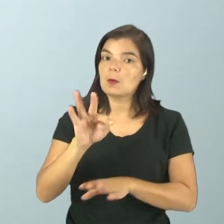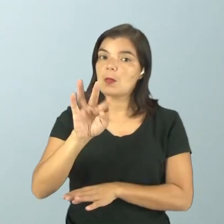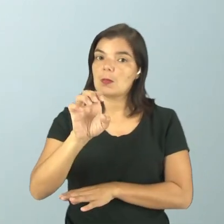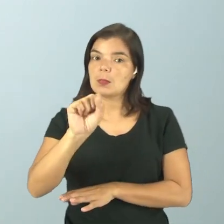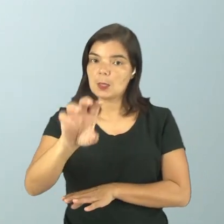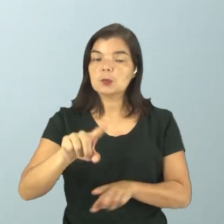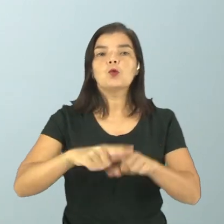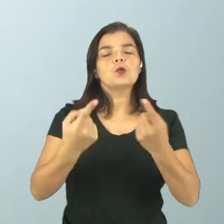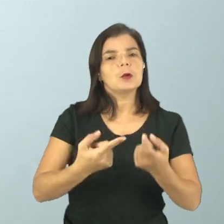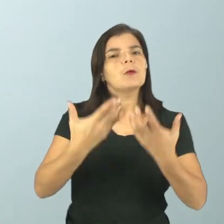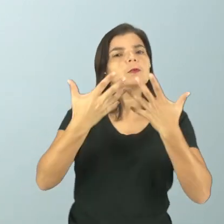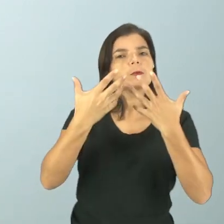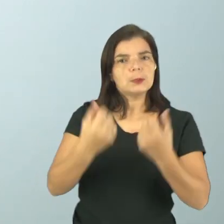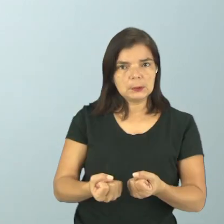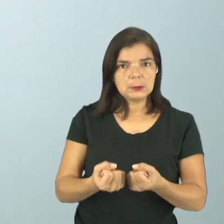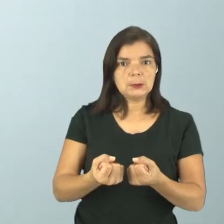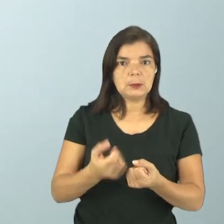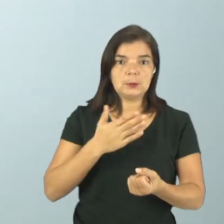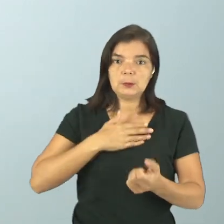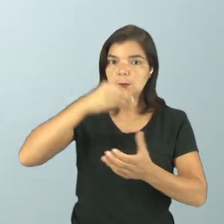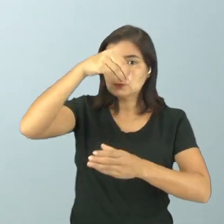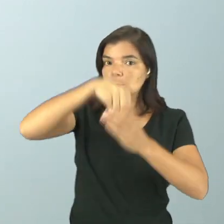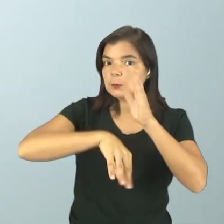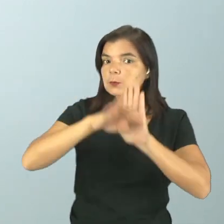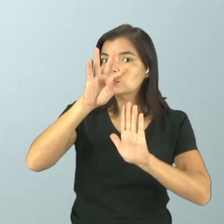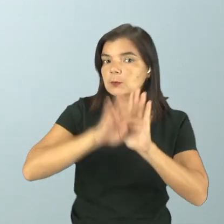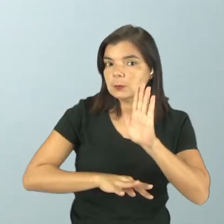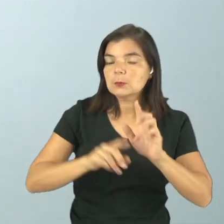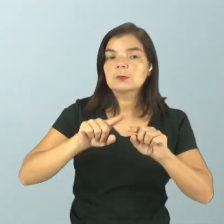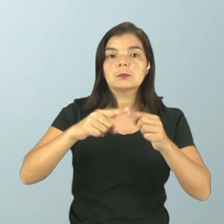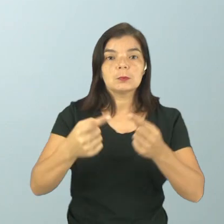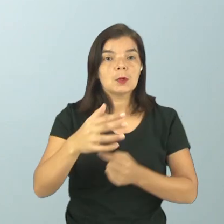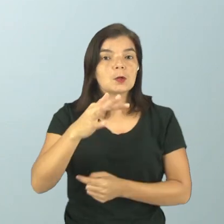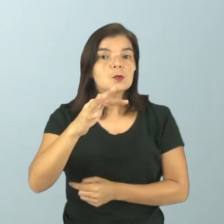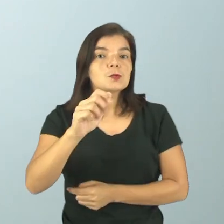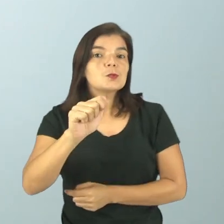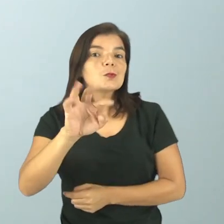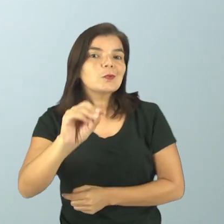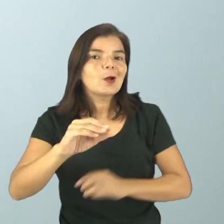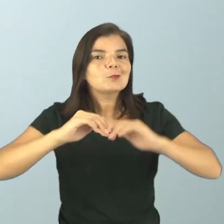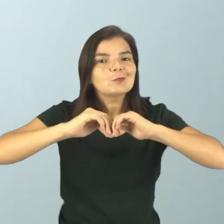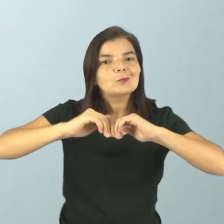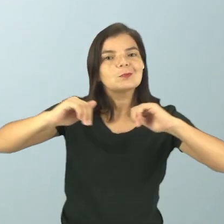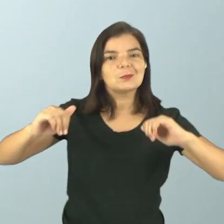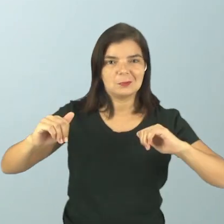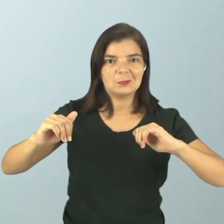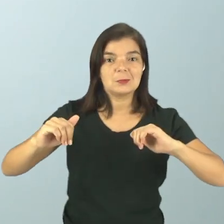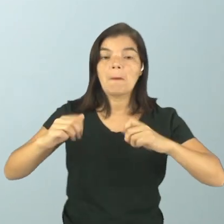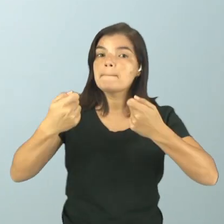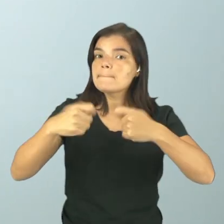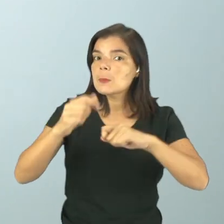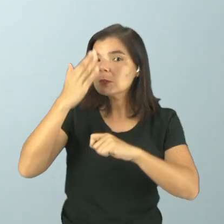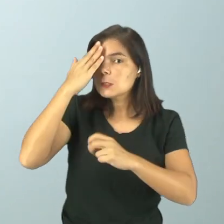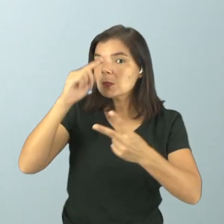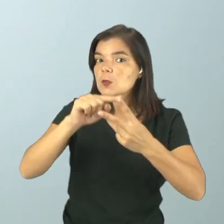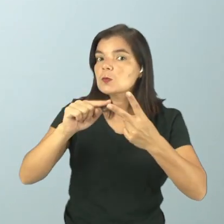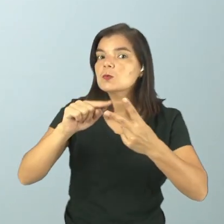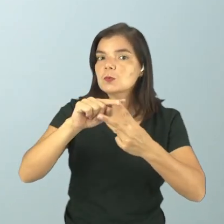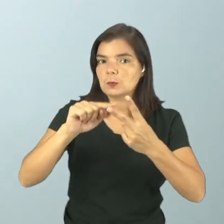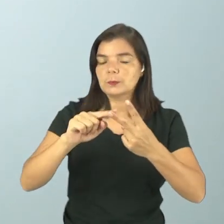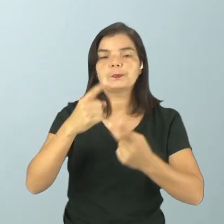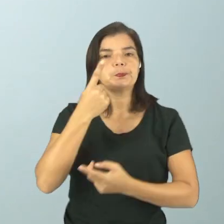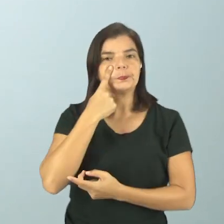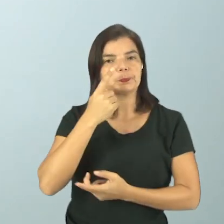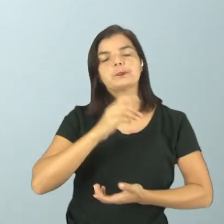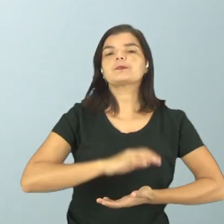vou defender dentro do meu texto. Mas o fato, ele precisa estar separado, Precisamos entender os dois. Então, olha